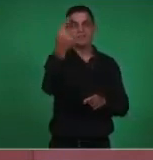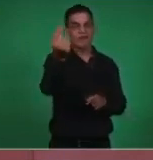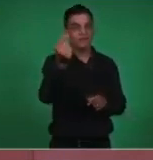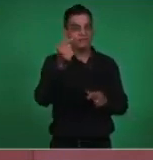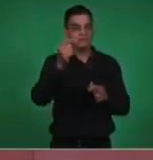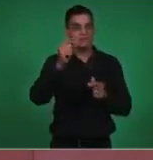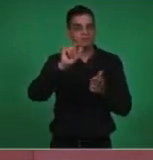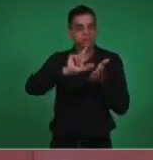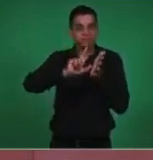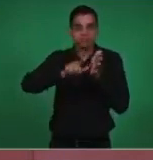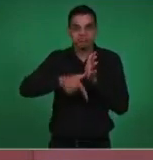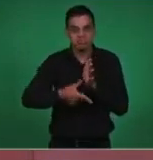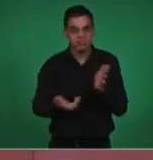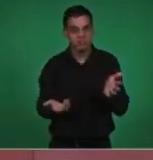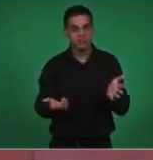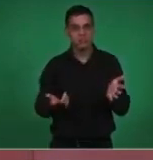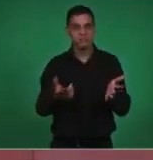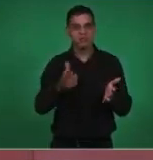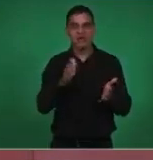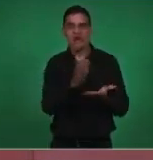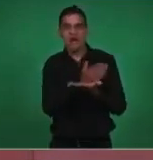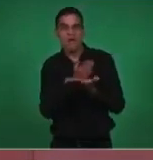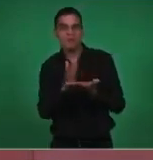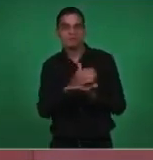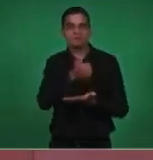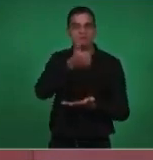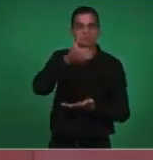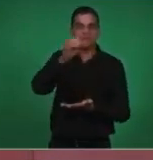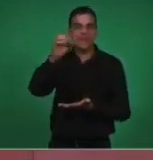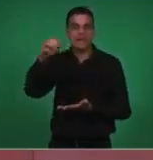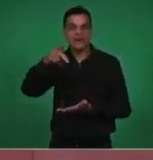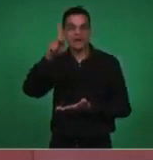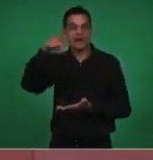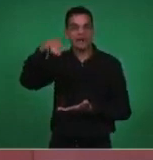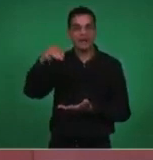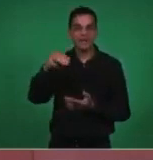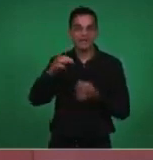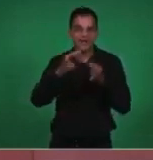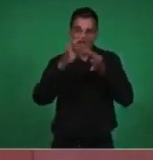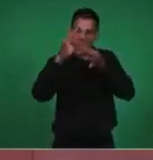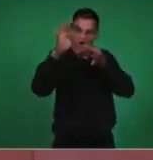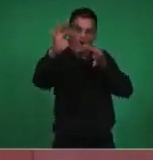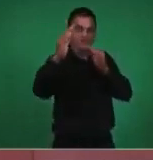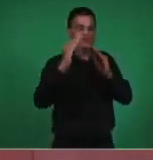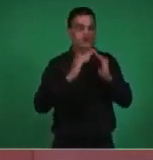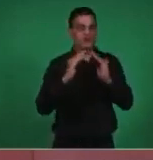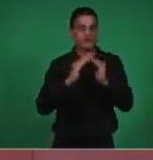a 100 quilômetros, 200 quilômetros das suas casas. Em